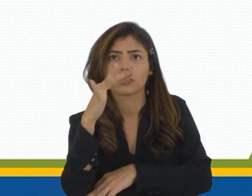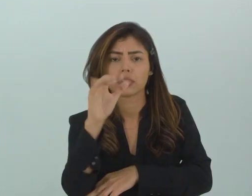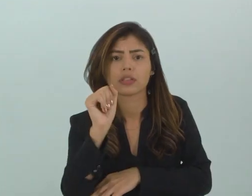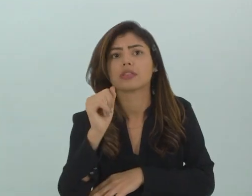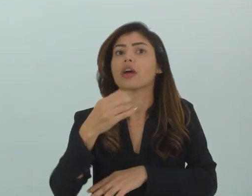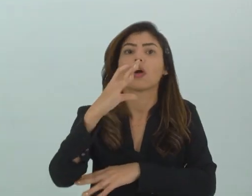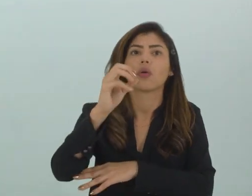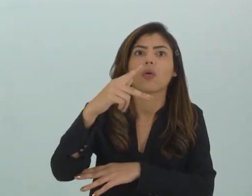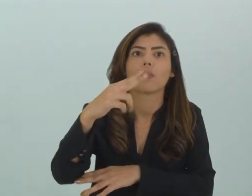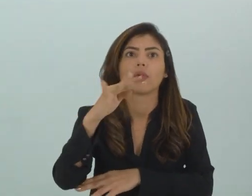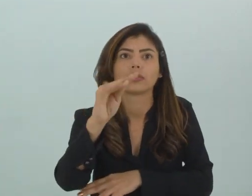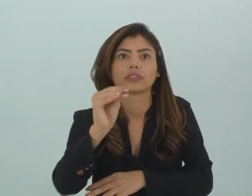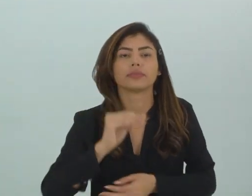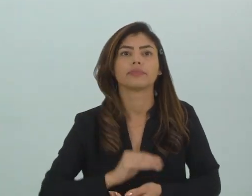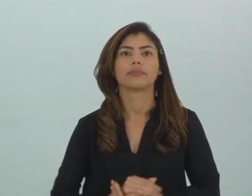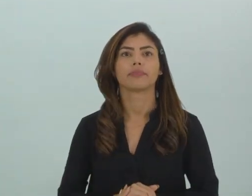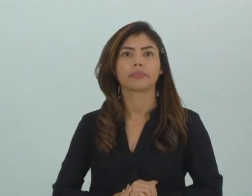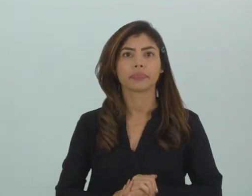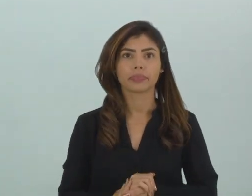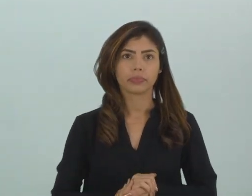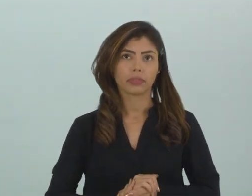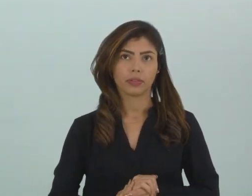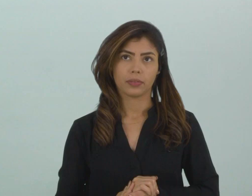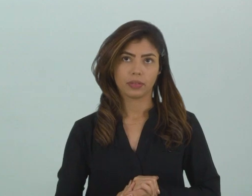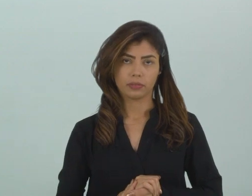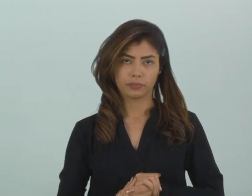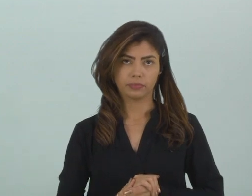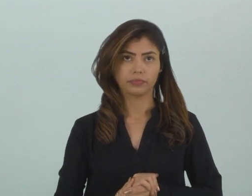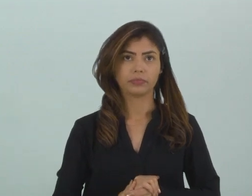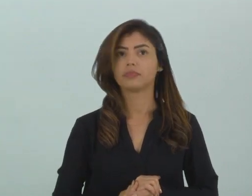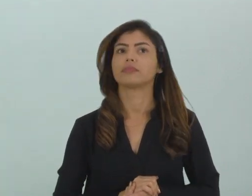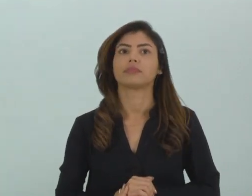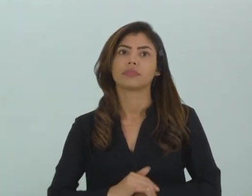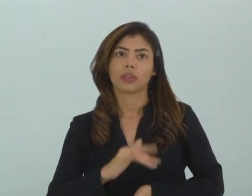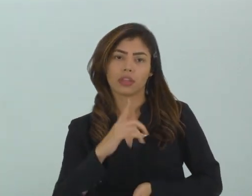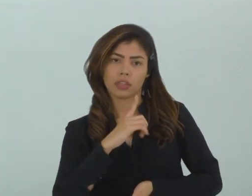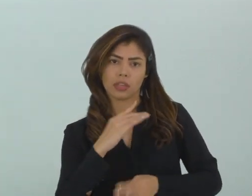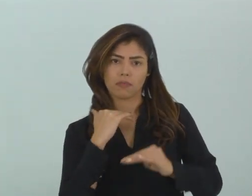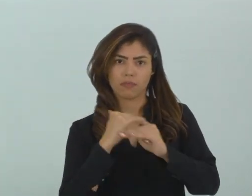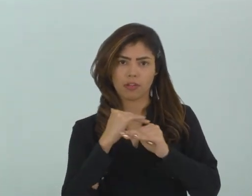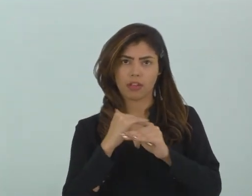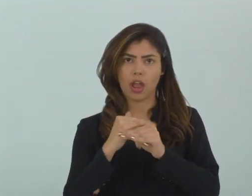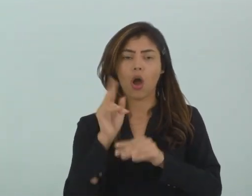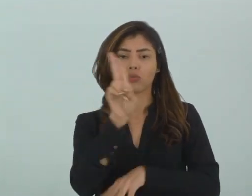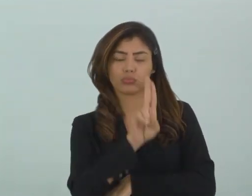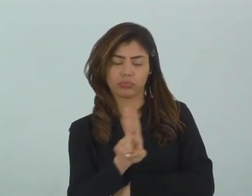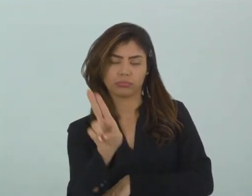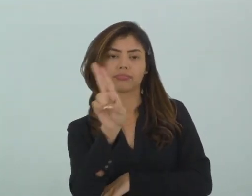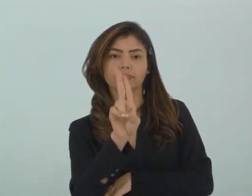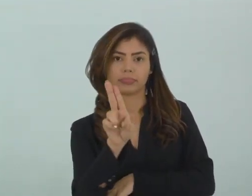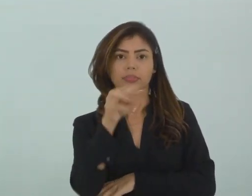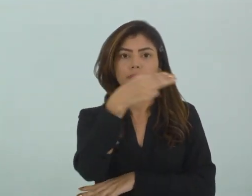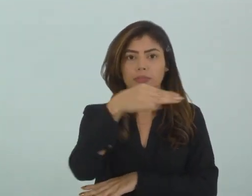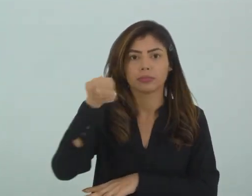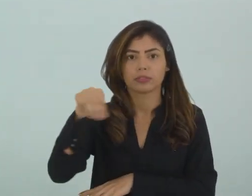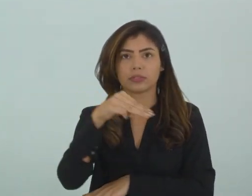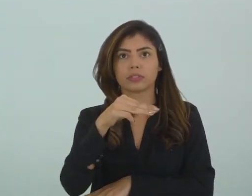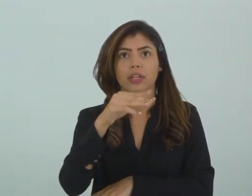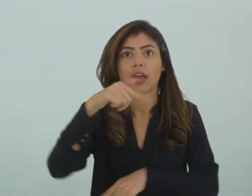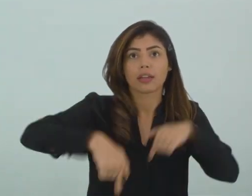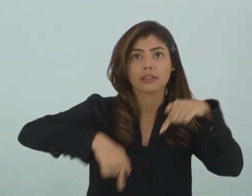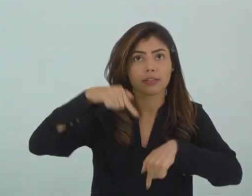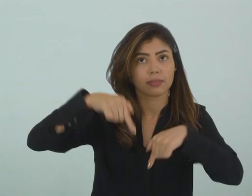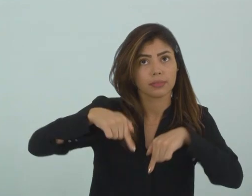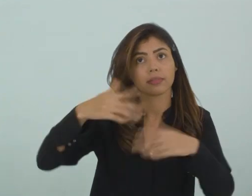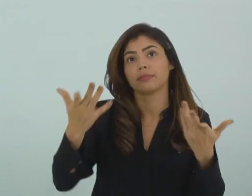composta. A gente tem uma forma de representação que nós utilizamos para as moléculas, que é a fórmula